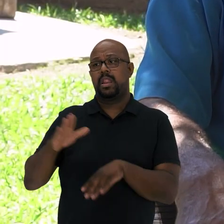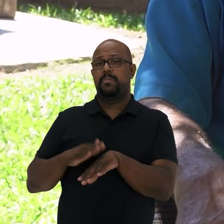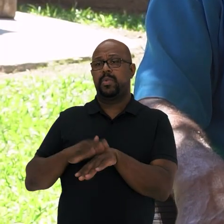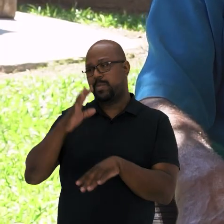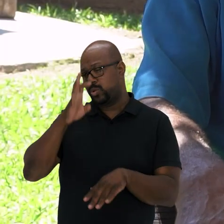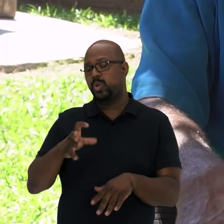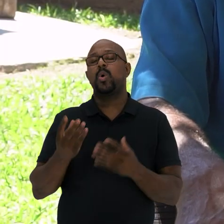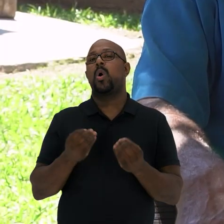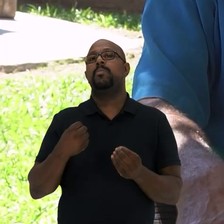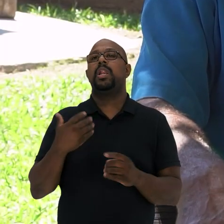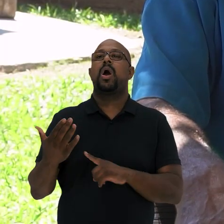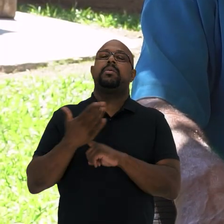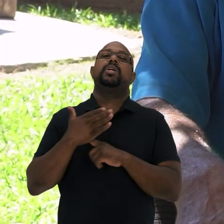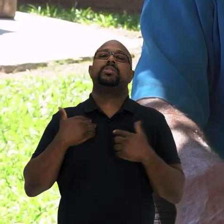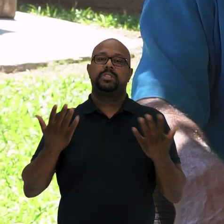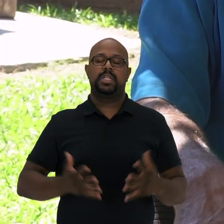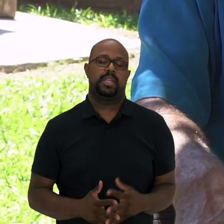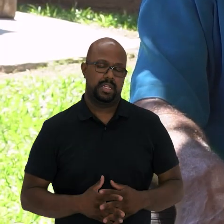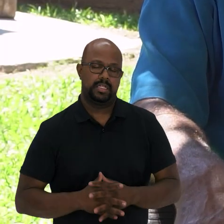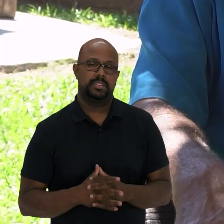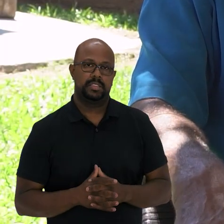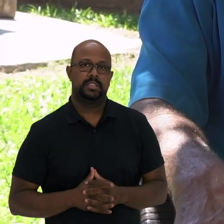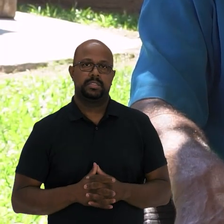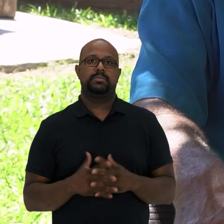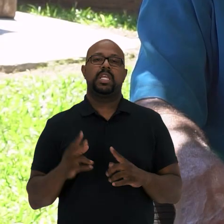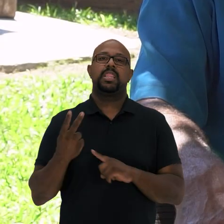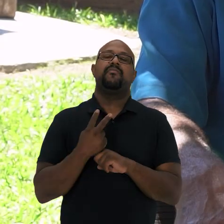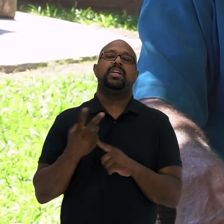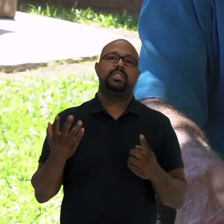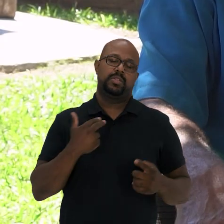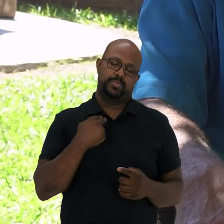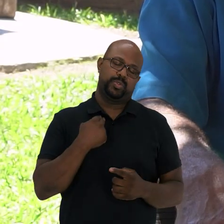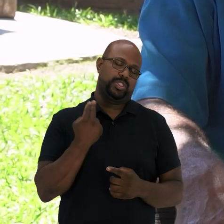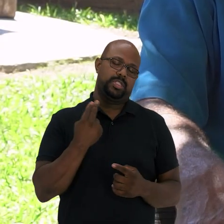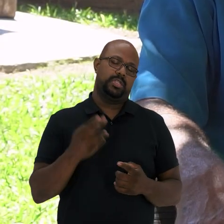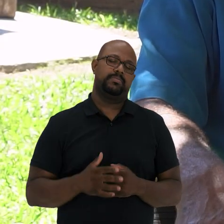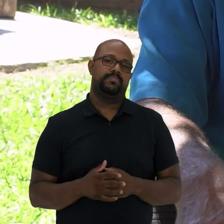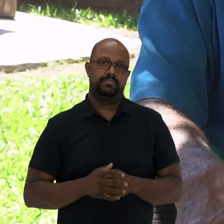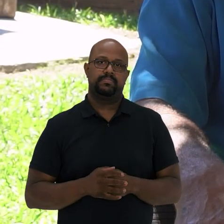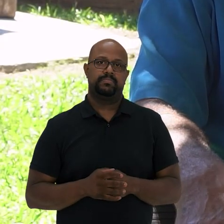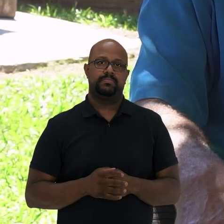me acusou, como é que ele ia depois me defender? Não podia, né?